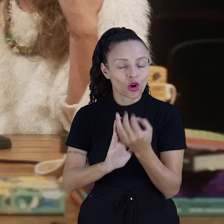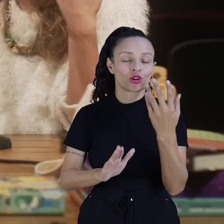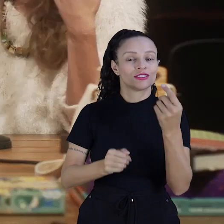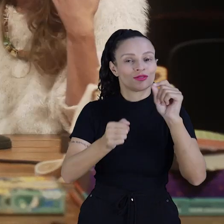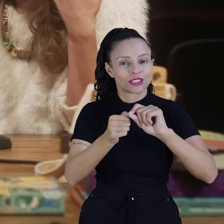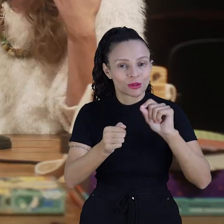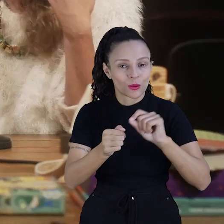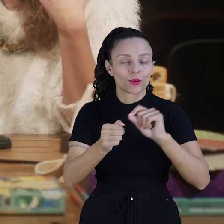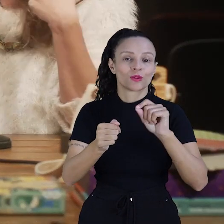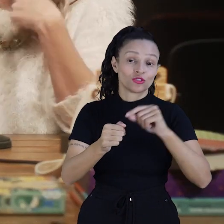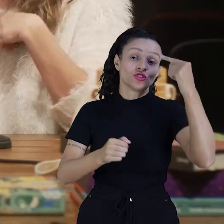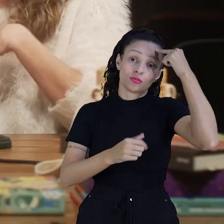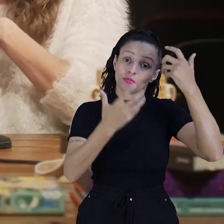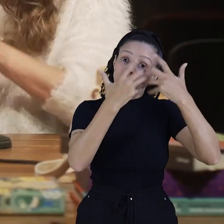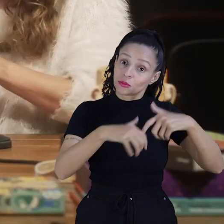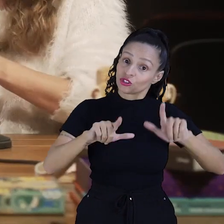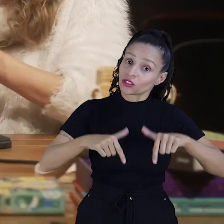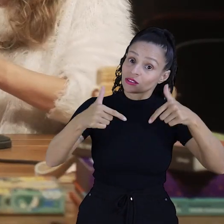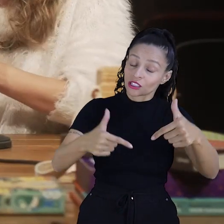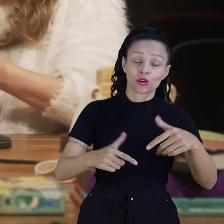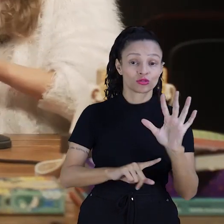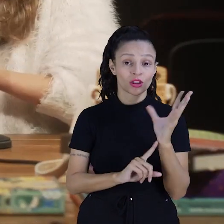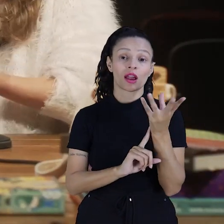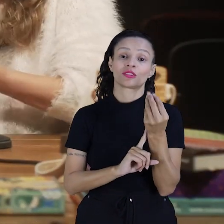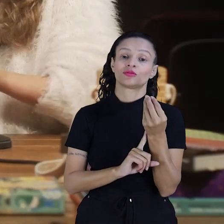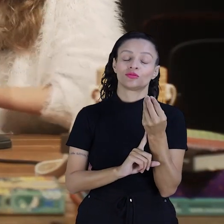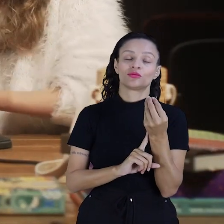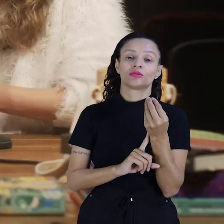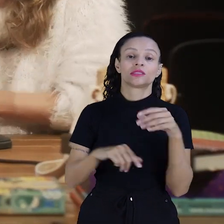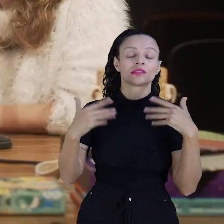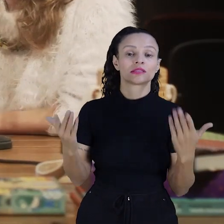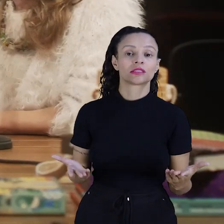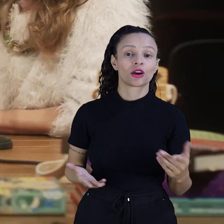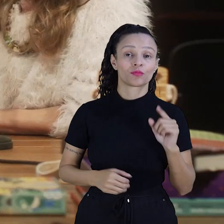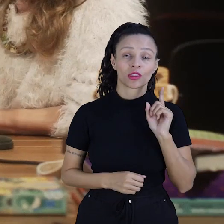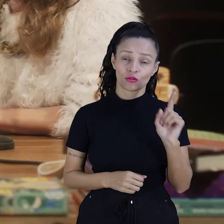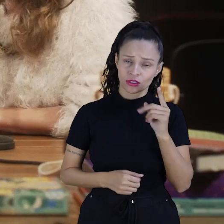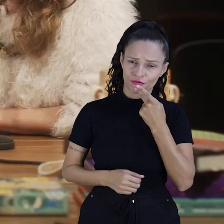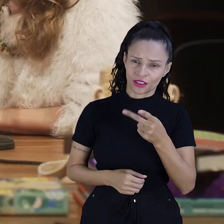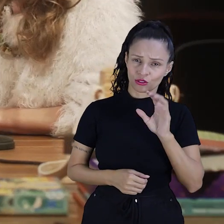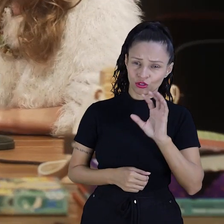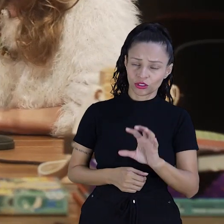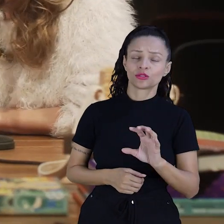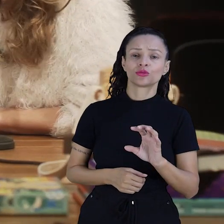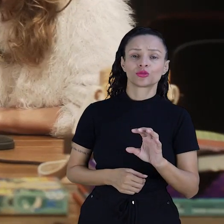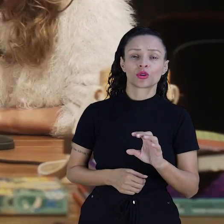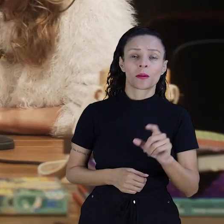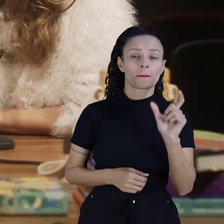produtores, fazedores de pensamento, de ação, de obras, de... E aí, você falando